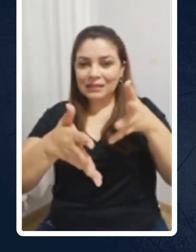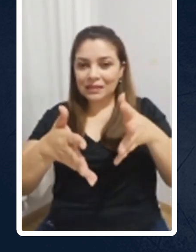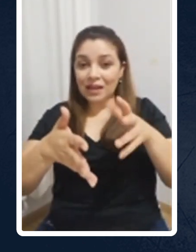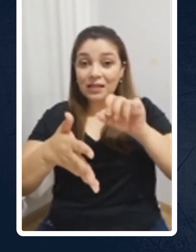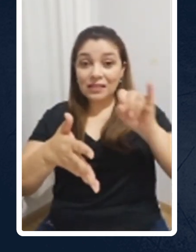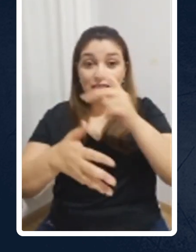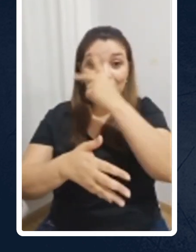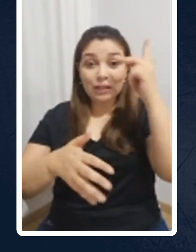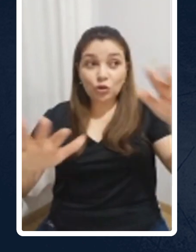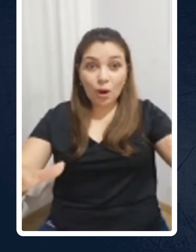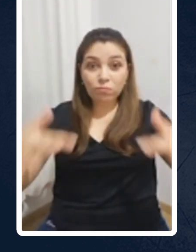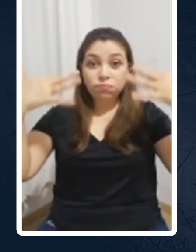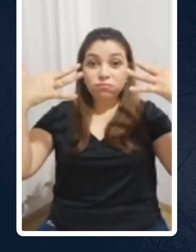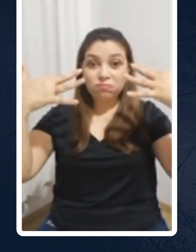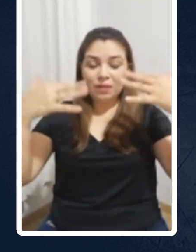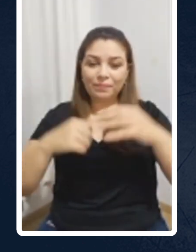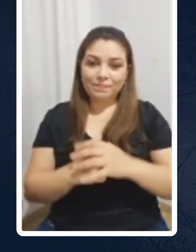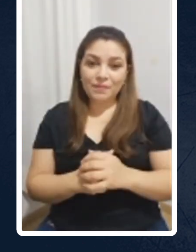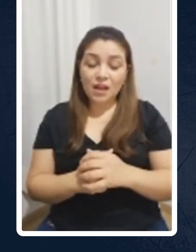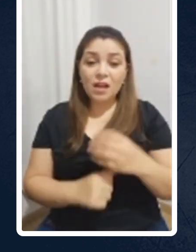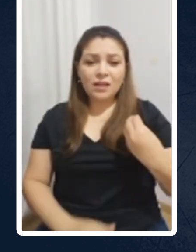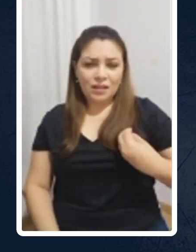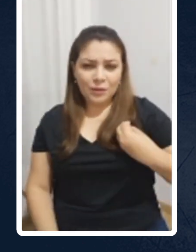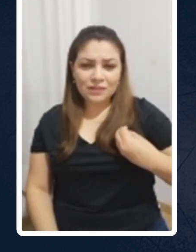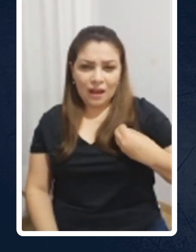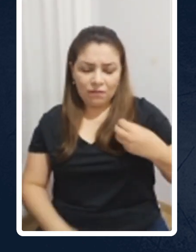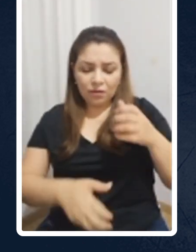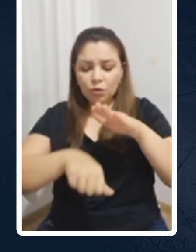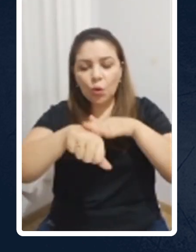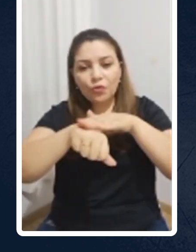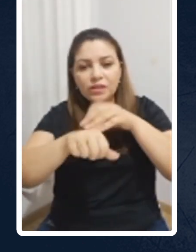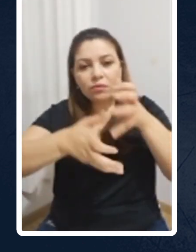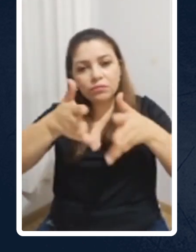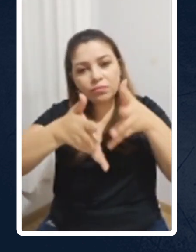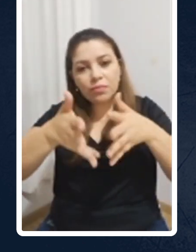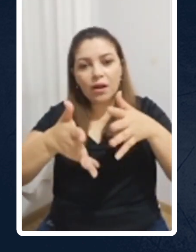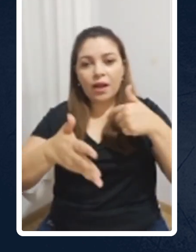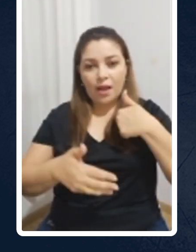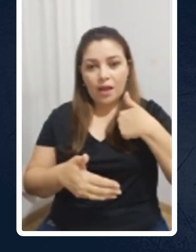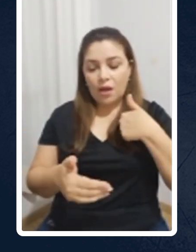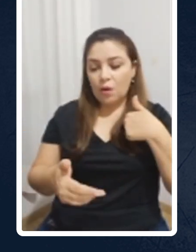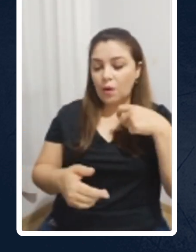no supermercado sinalizando com meu filho e muitos olhavam.